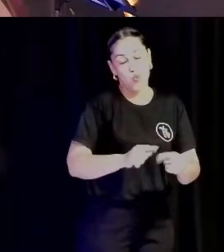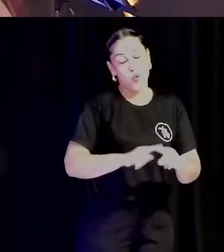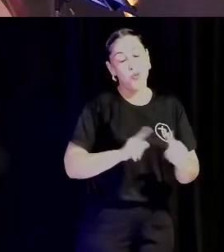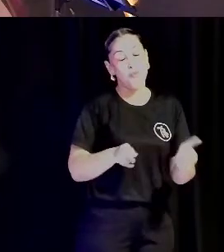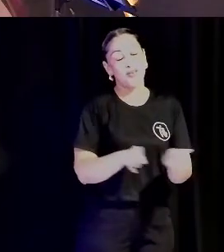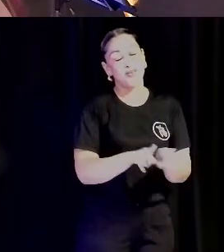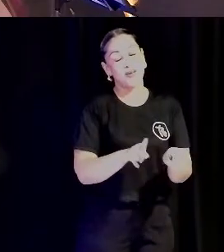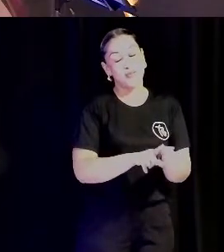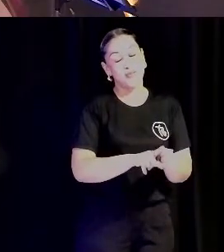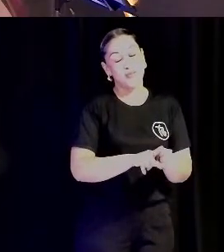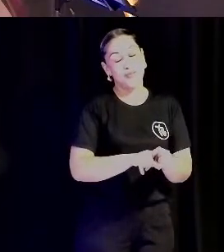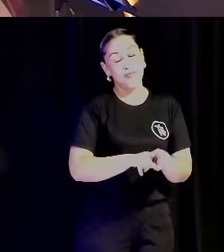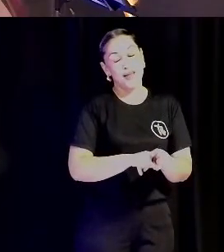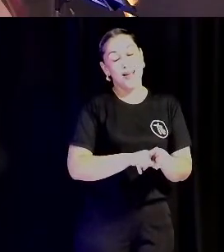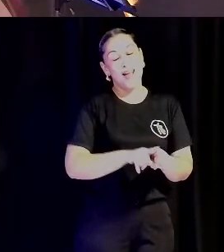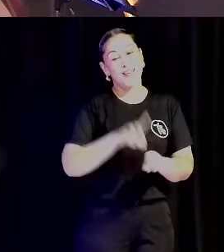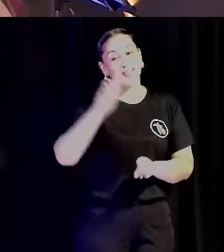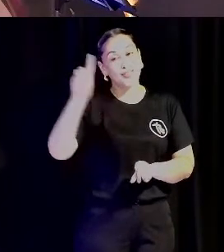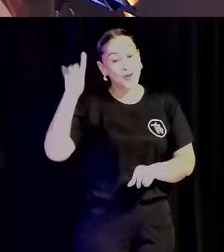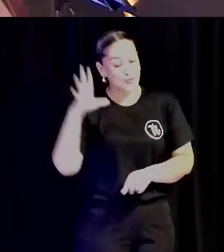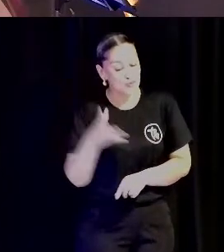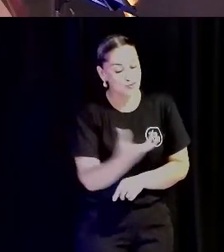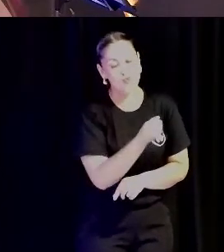nome do Senhor.